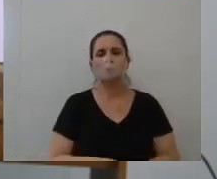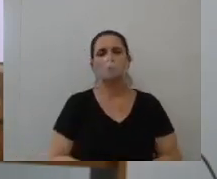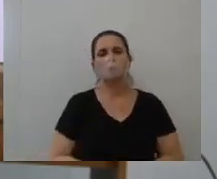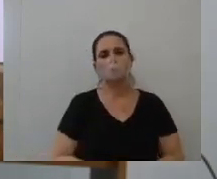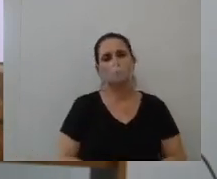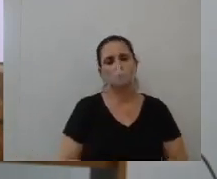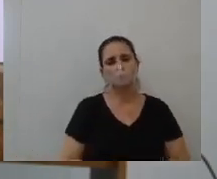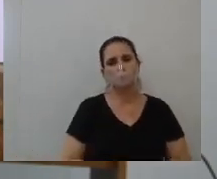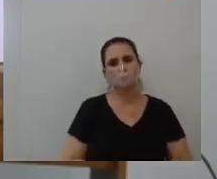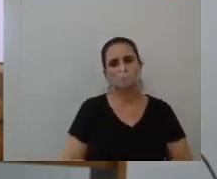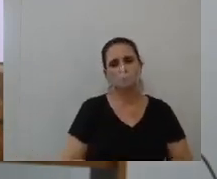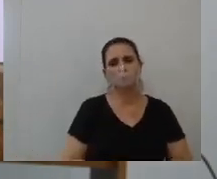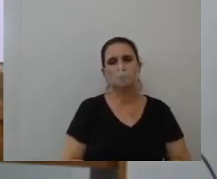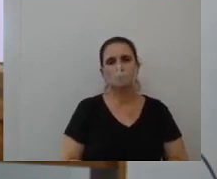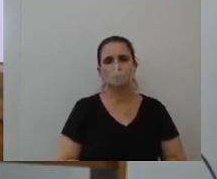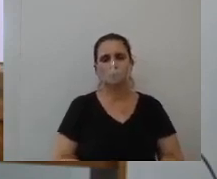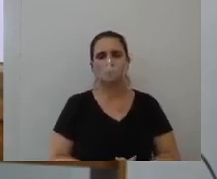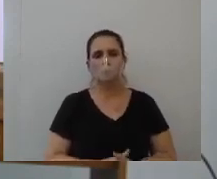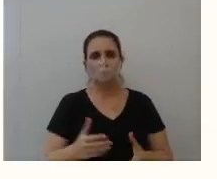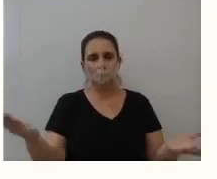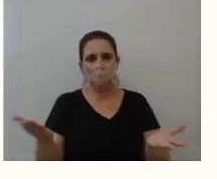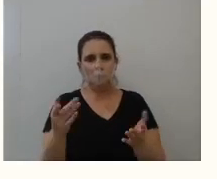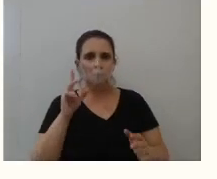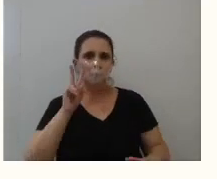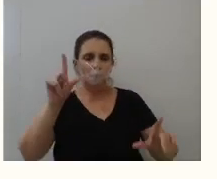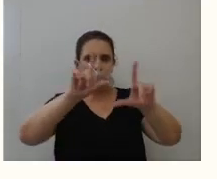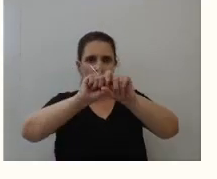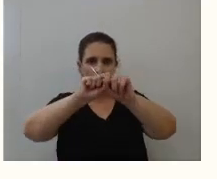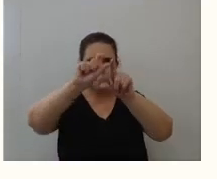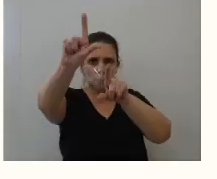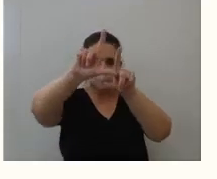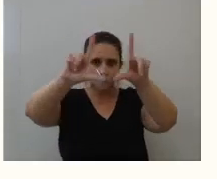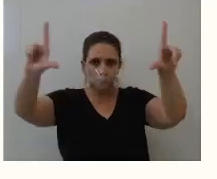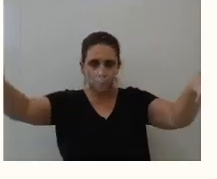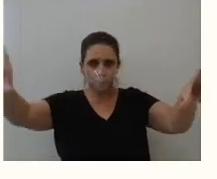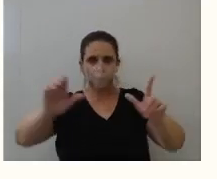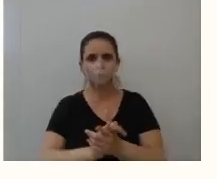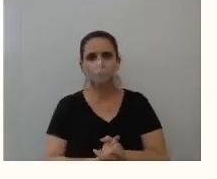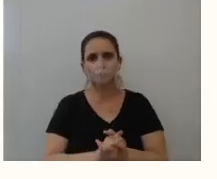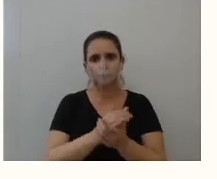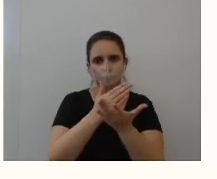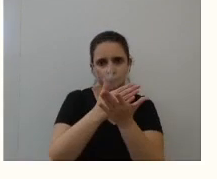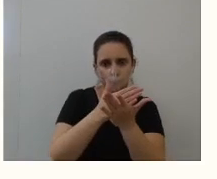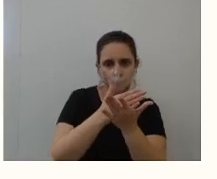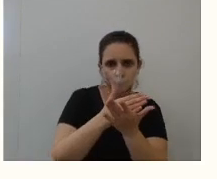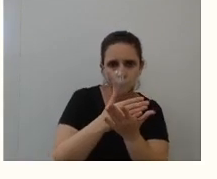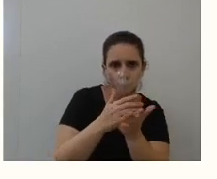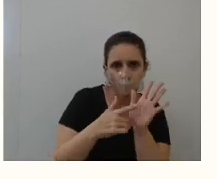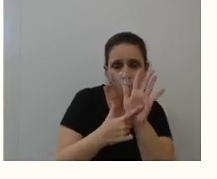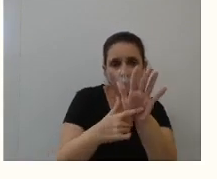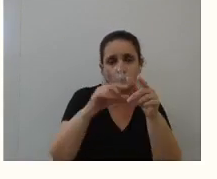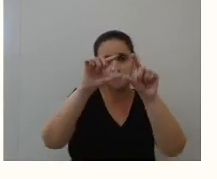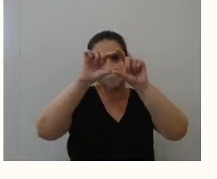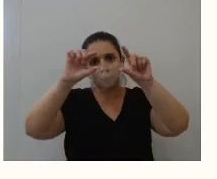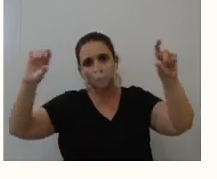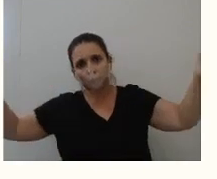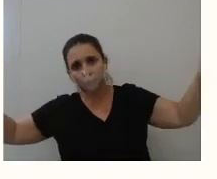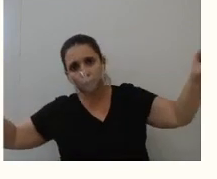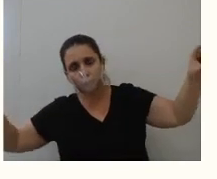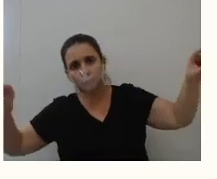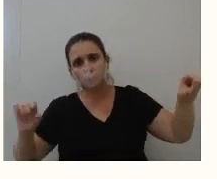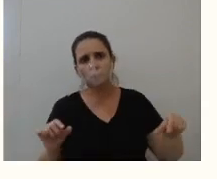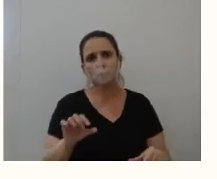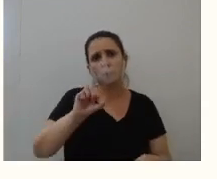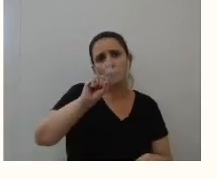subordinativas condicionais. Vamos lá, de olho na tela. Iniciam orações que exprimem condição ou